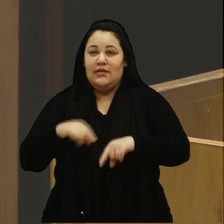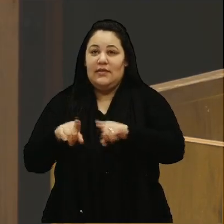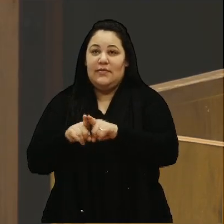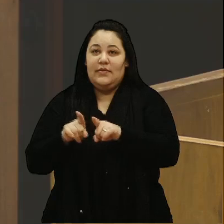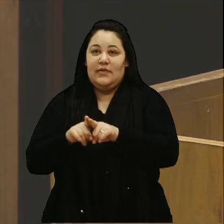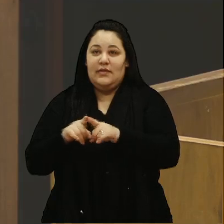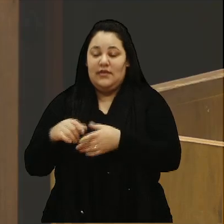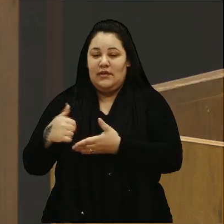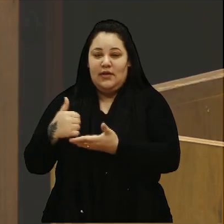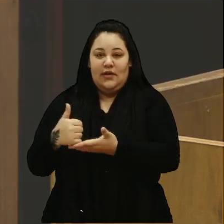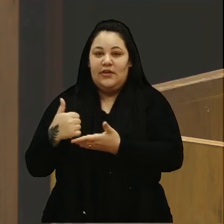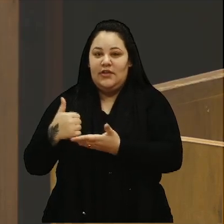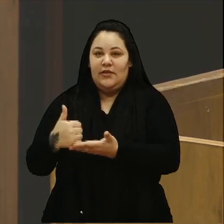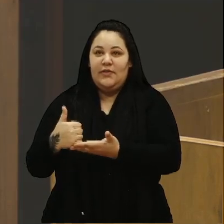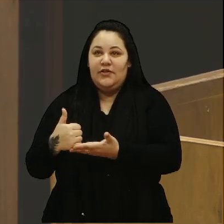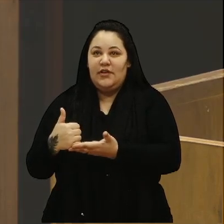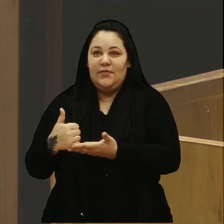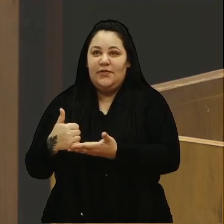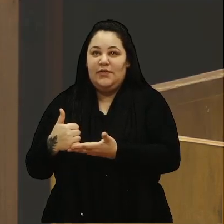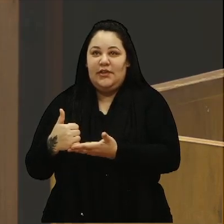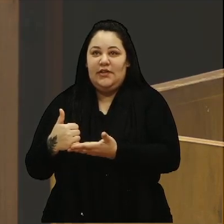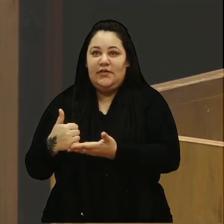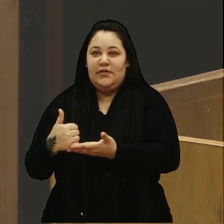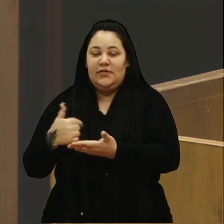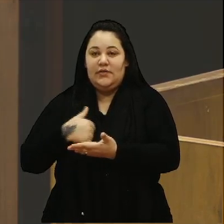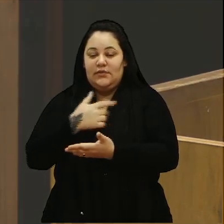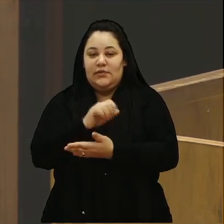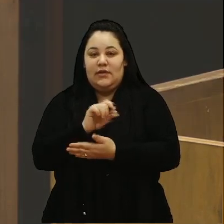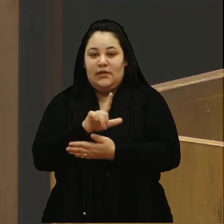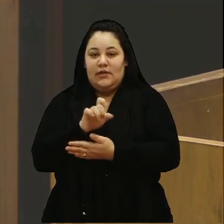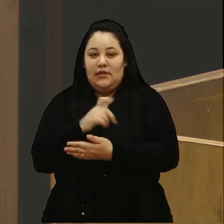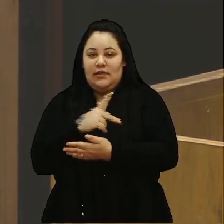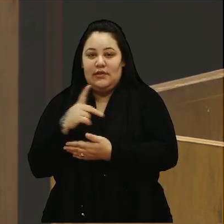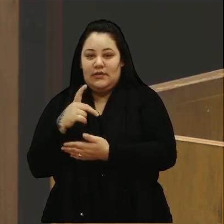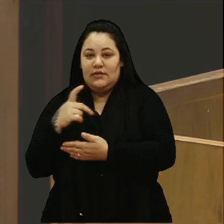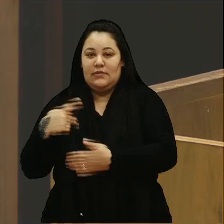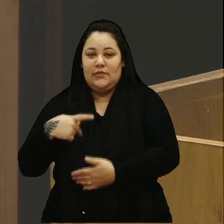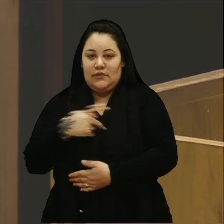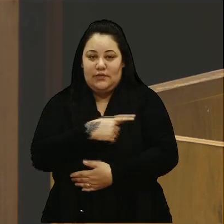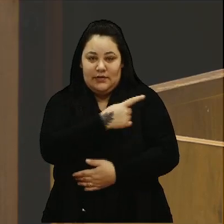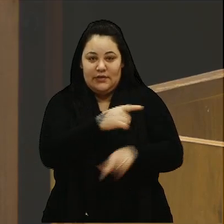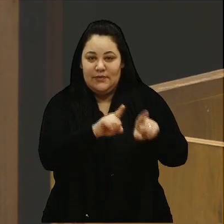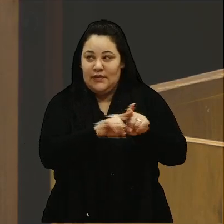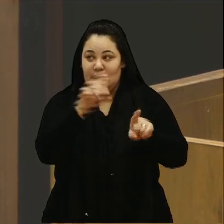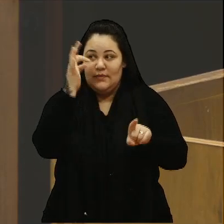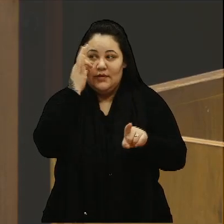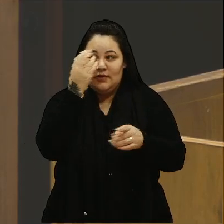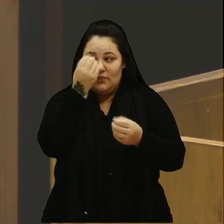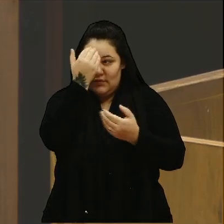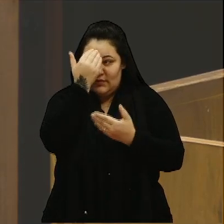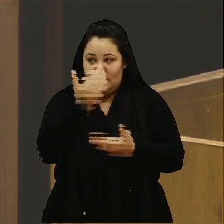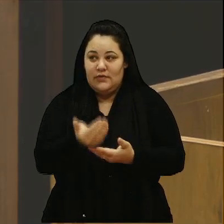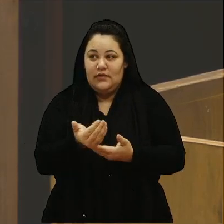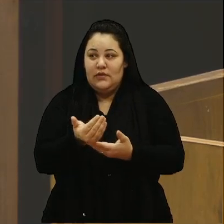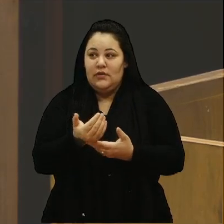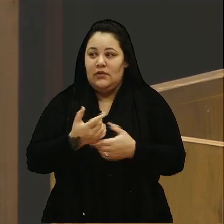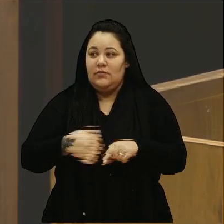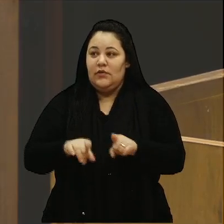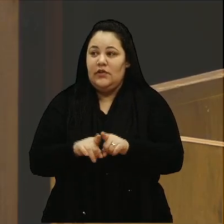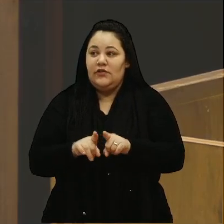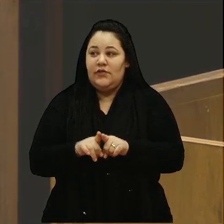apoio, do meu pastor Alex Zanivan, está ali presente, muito obrigado. Também